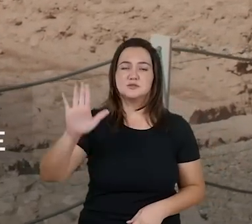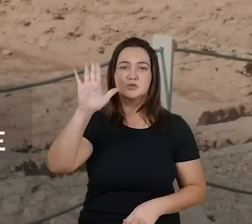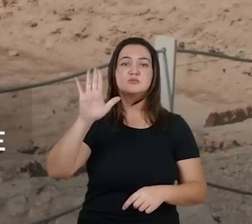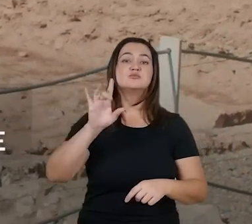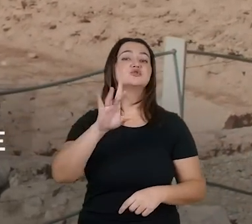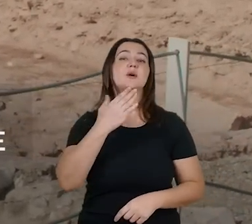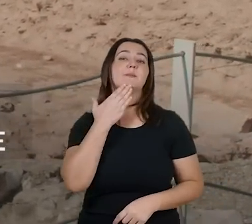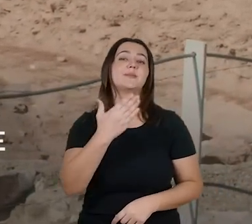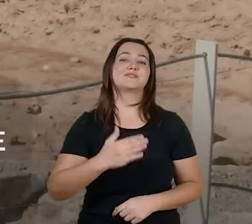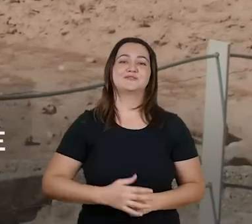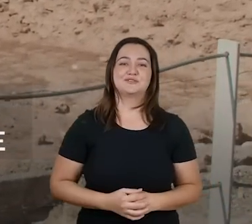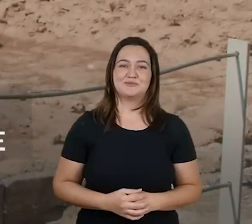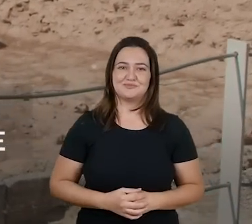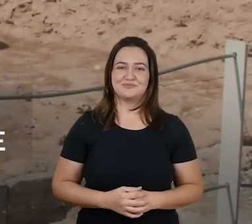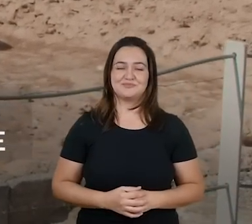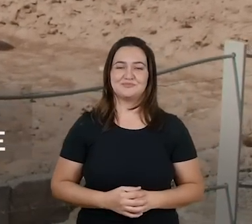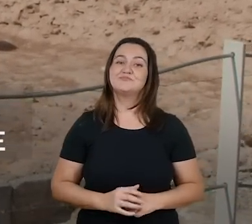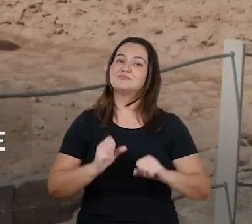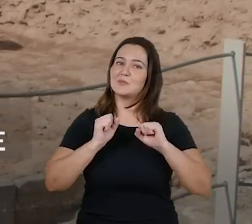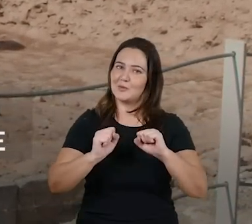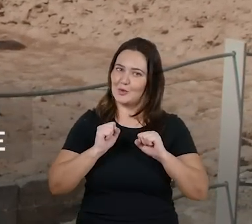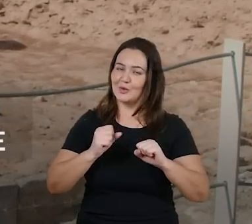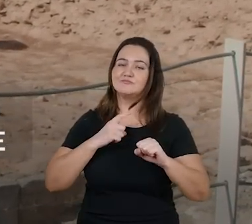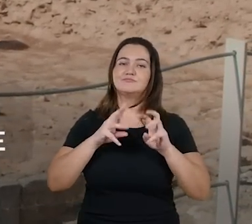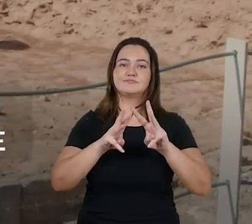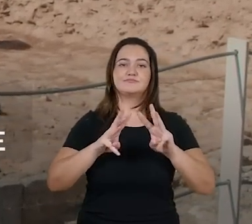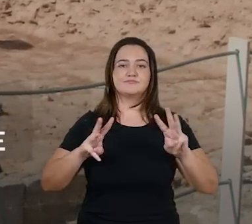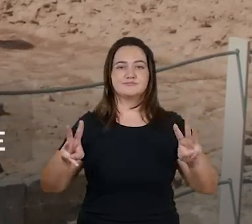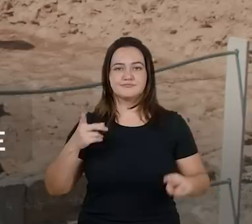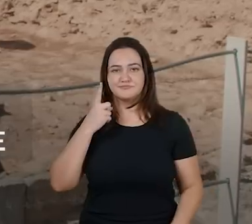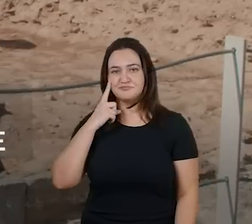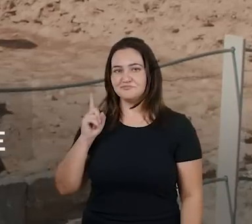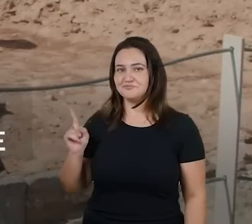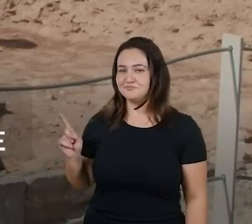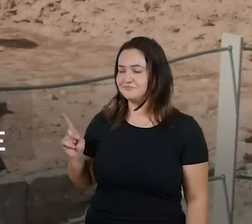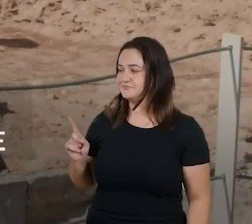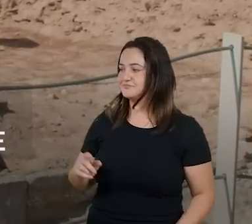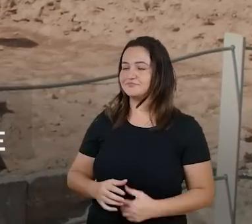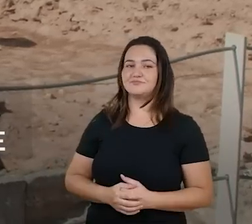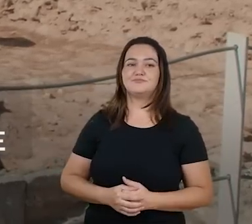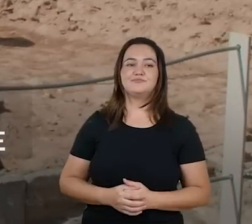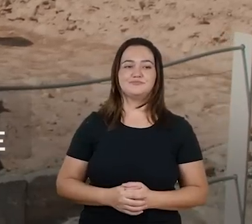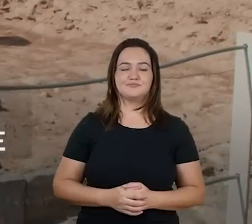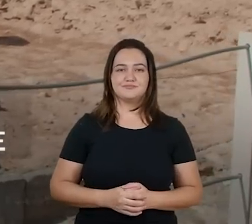como você faz para adquirir? É simples. Você pode entrar no site